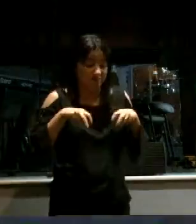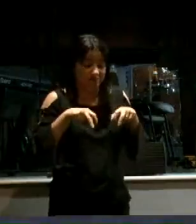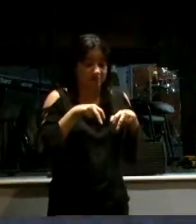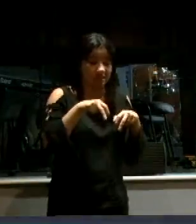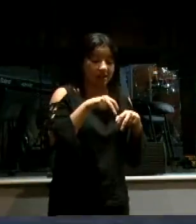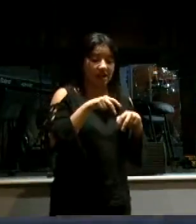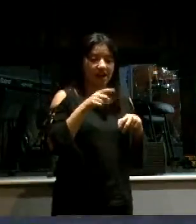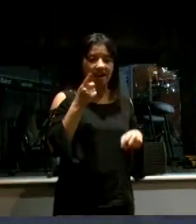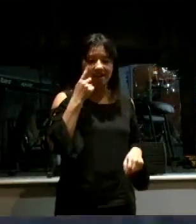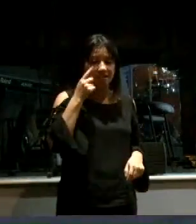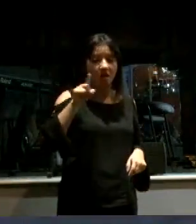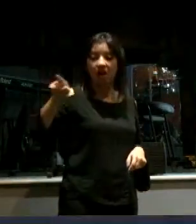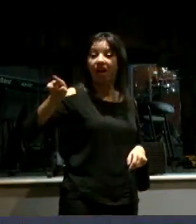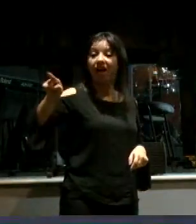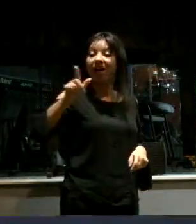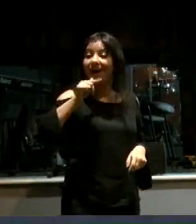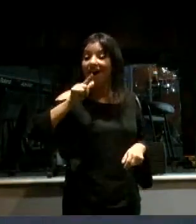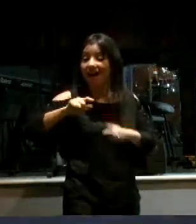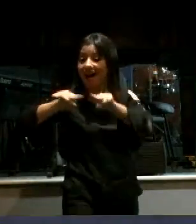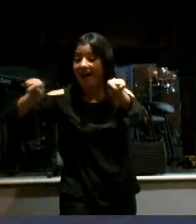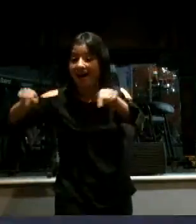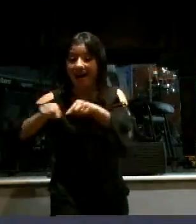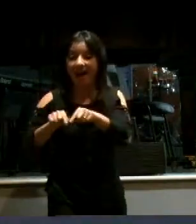no coração deles.